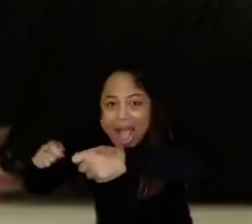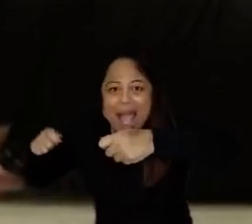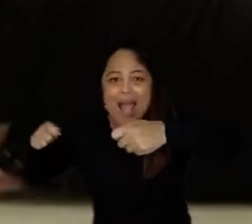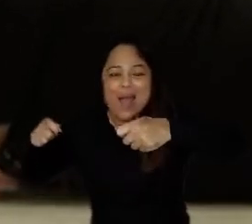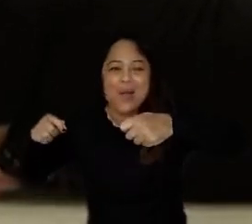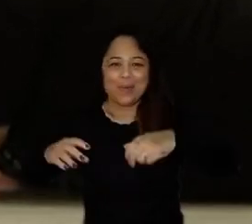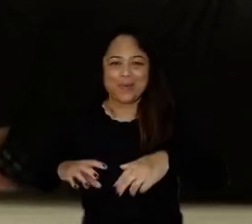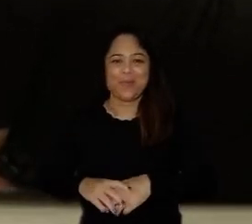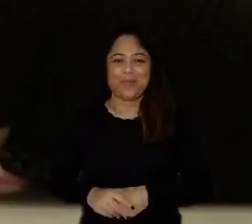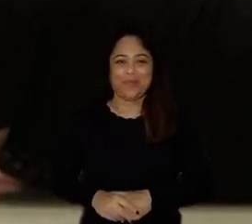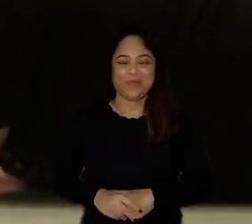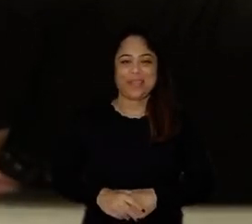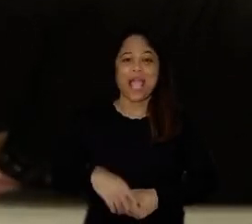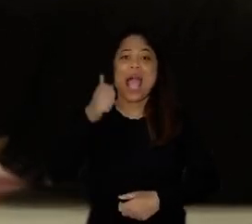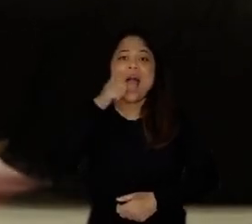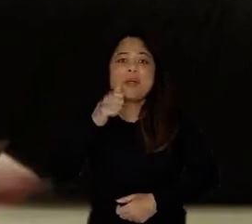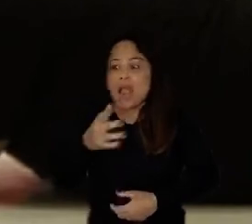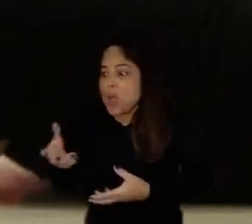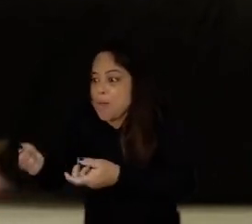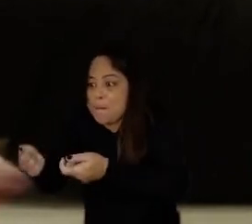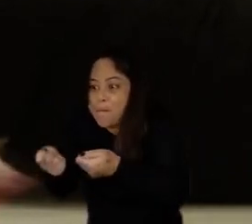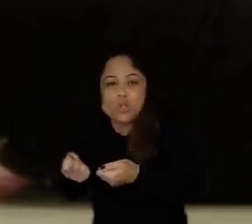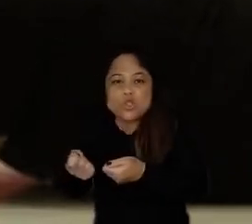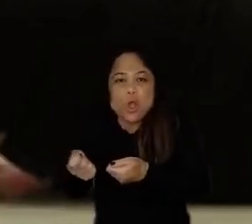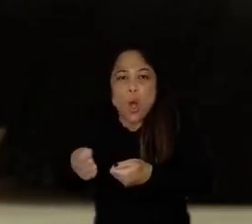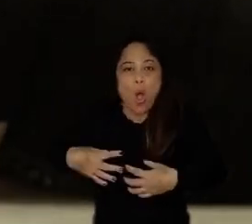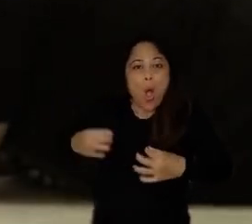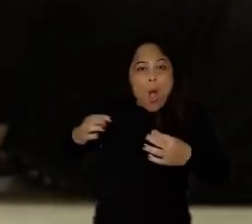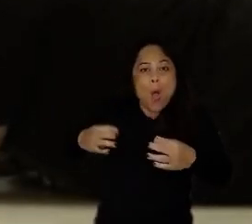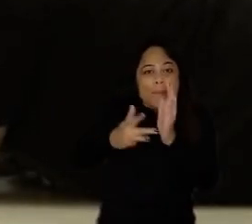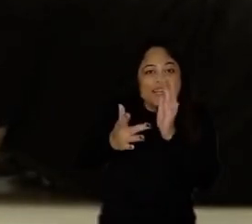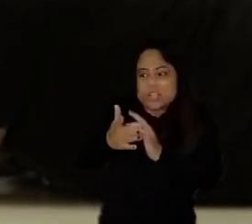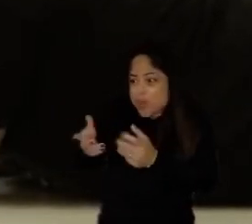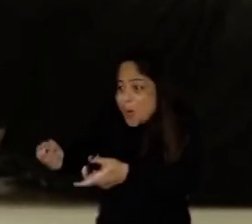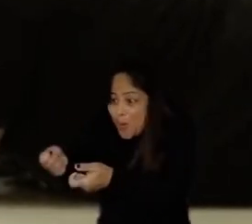E o que ela fez? Ela puxou.